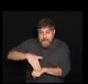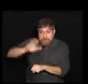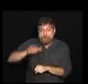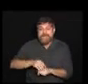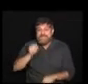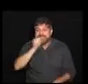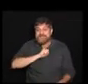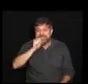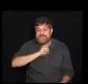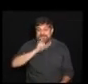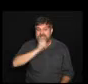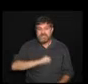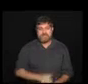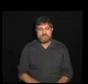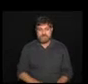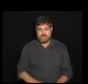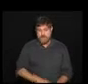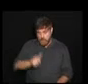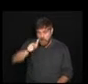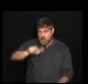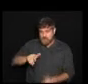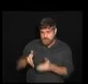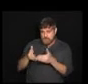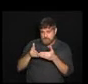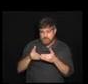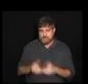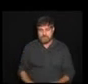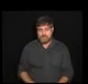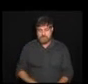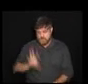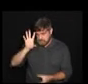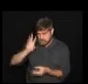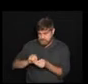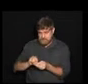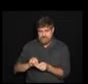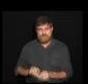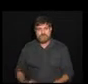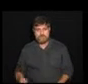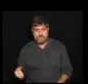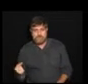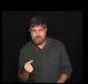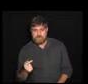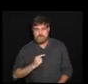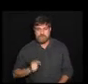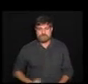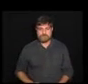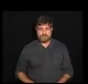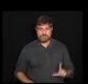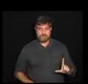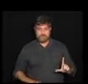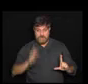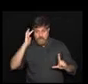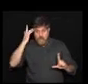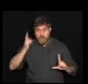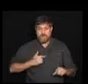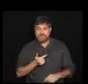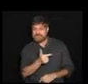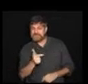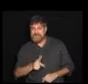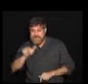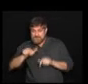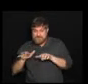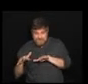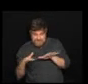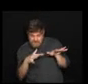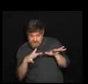velhas. Pode mais um, por favor, estou acabando. E esse é o gráfico que eu acho que não teve uma pessoa que